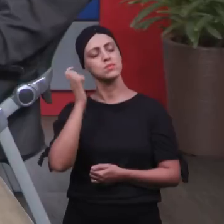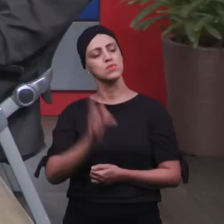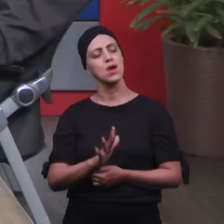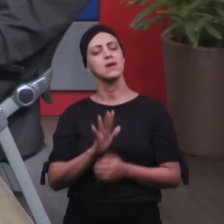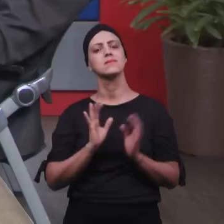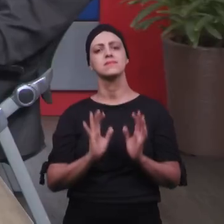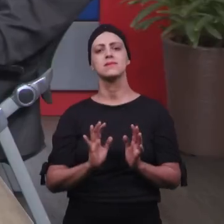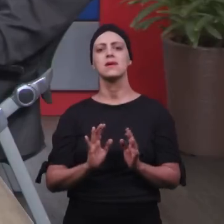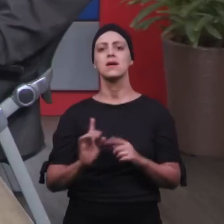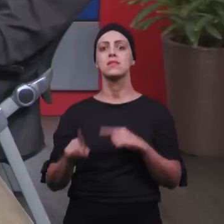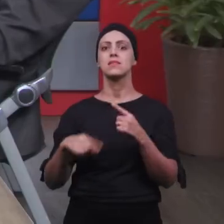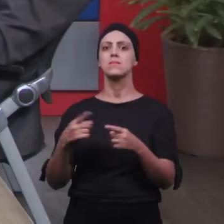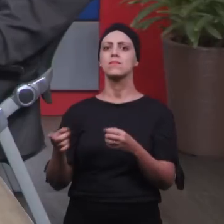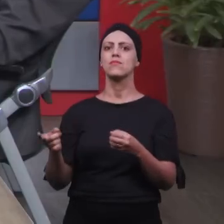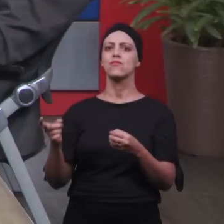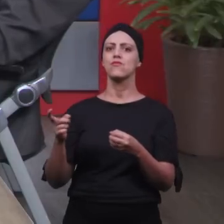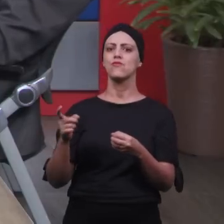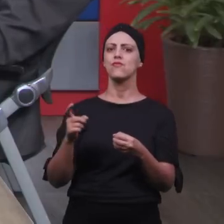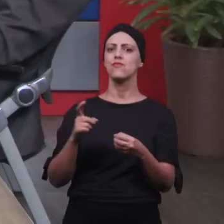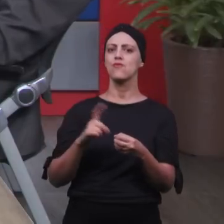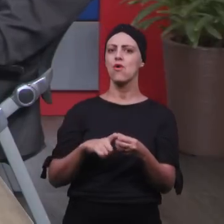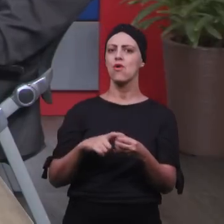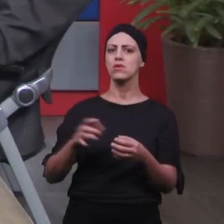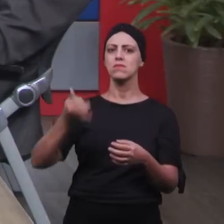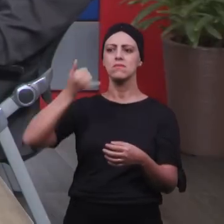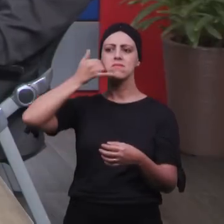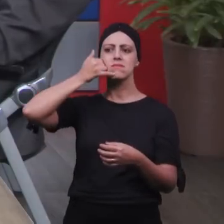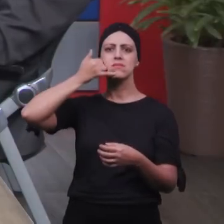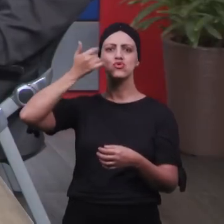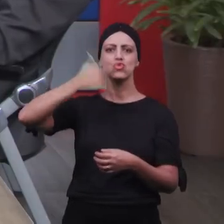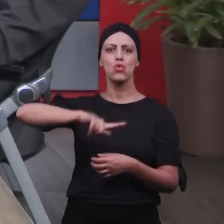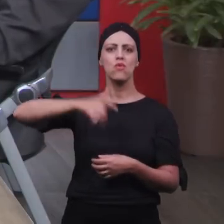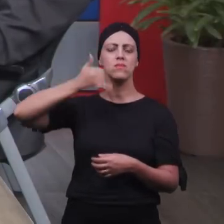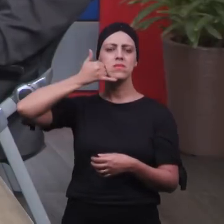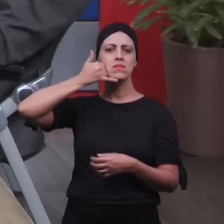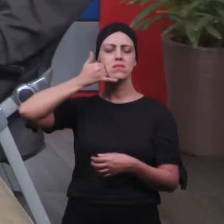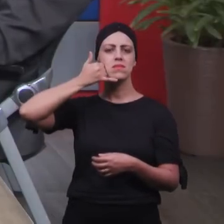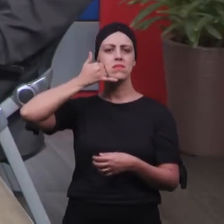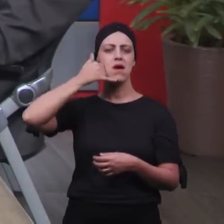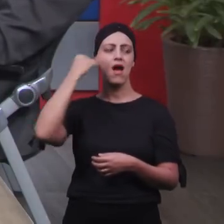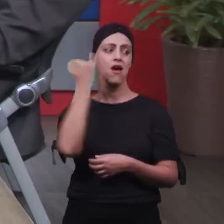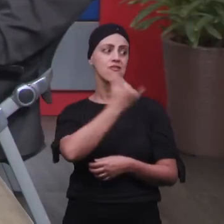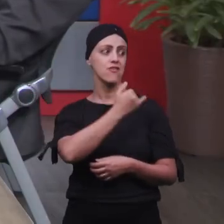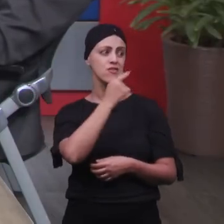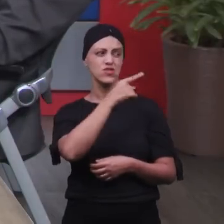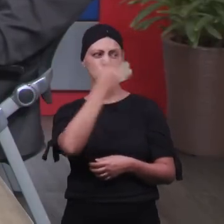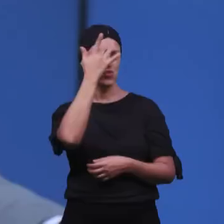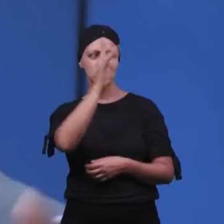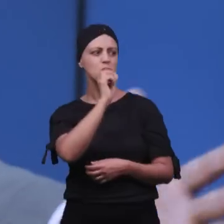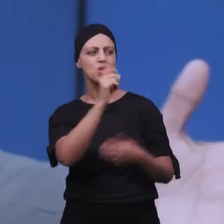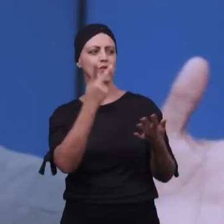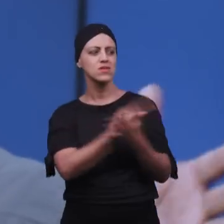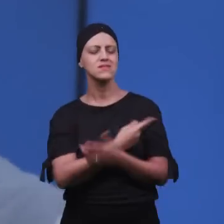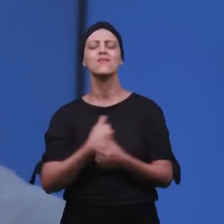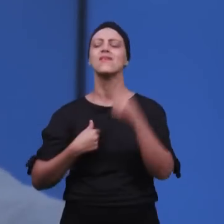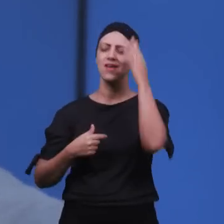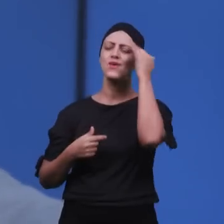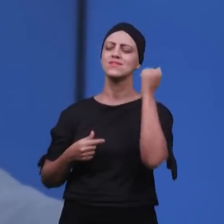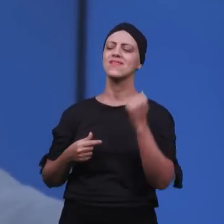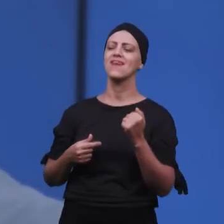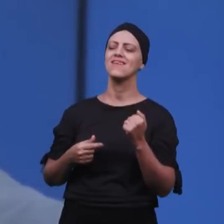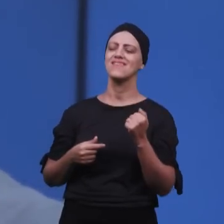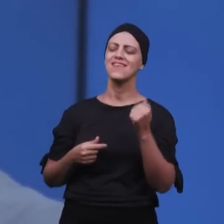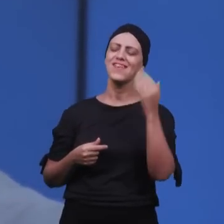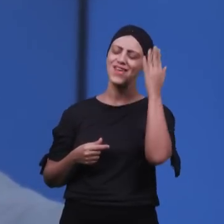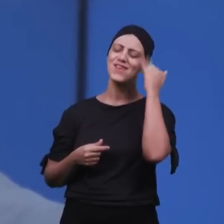Quando ela retornou, na outra ligação, falou assim, pastor Pedro, o senhor não sabe o que aconteceu. Eu falei, eu sei. Mas como o senhor sabe? Eu sei